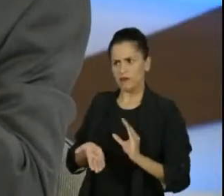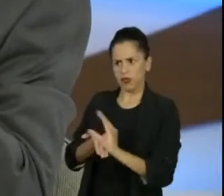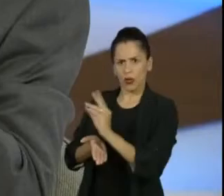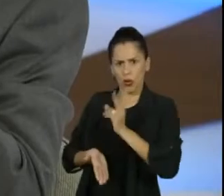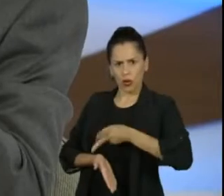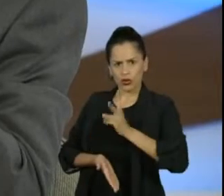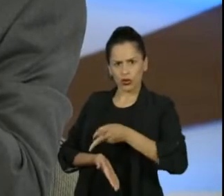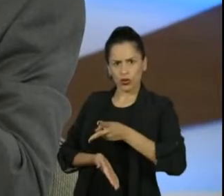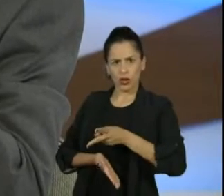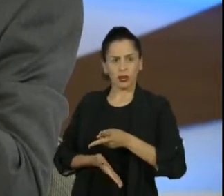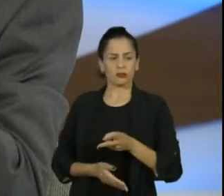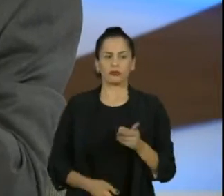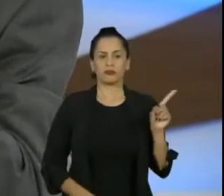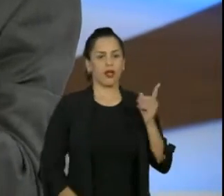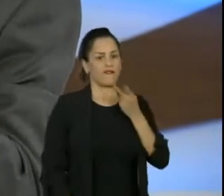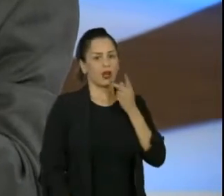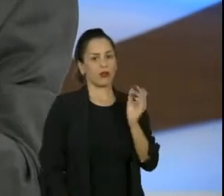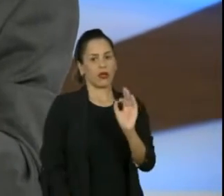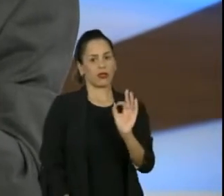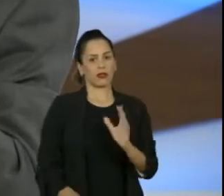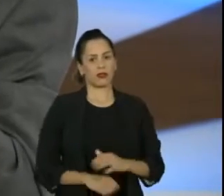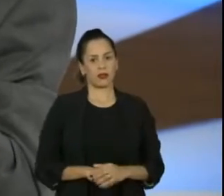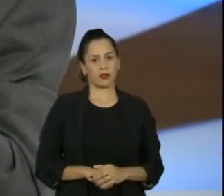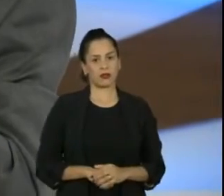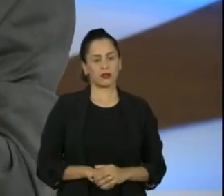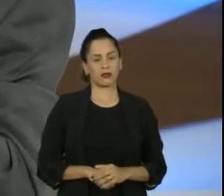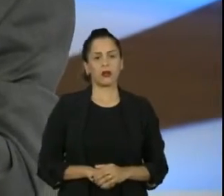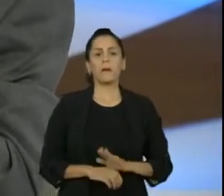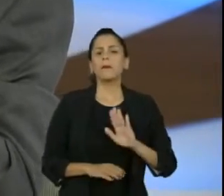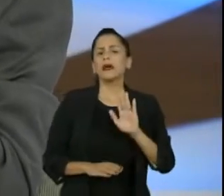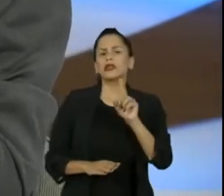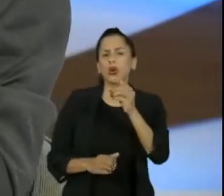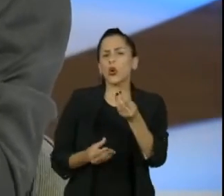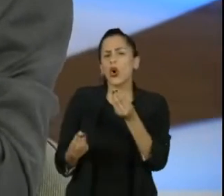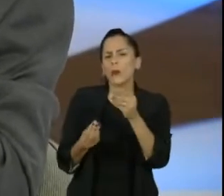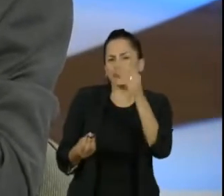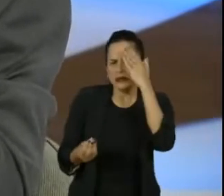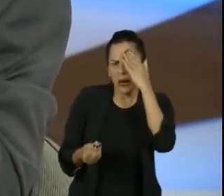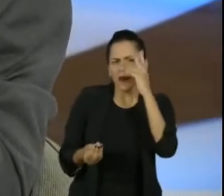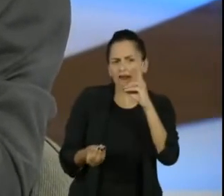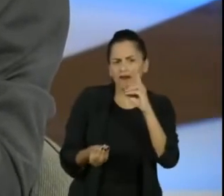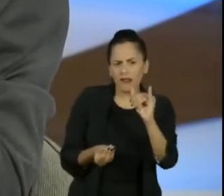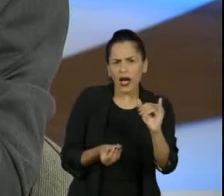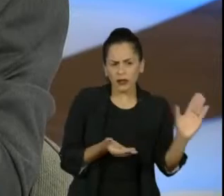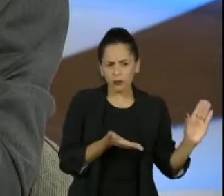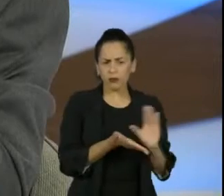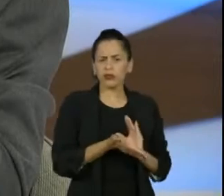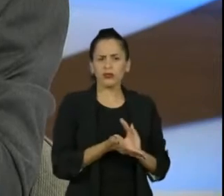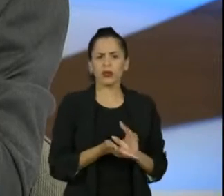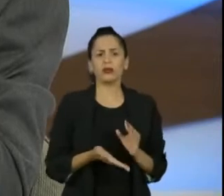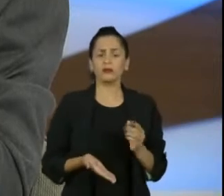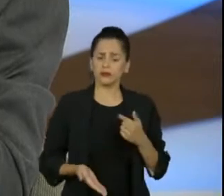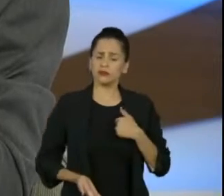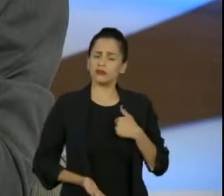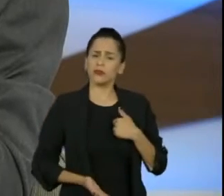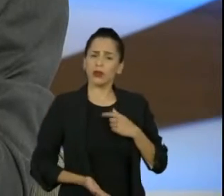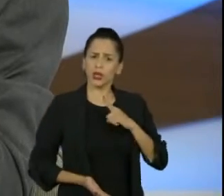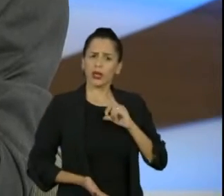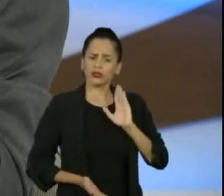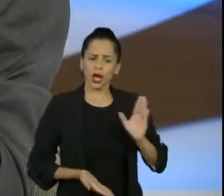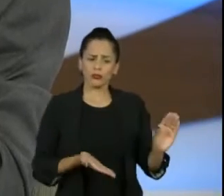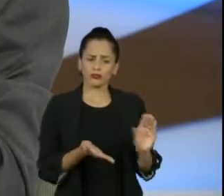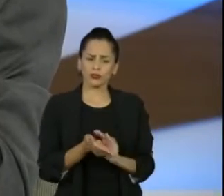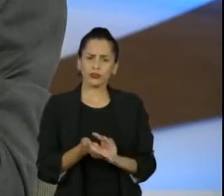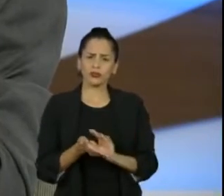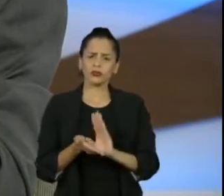essa verba. Eu recebi o dinheiro da pandemia, mas eu tenho uma prefeitura robusta. Né?